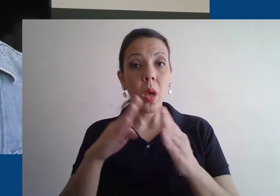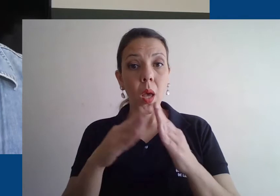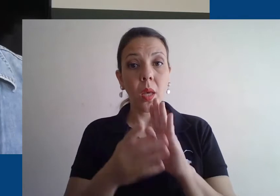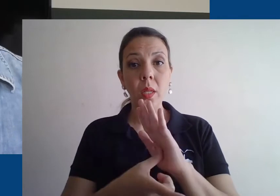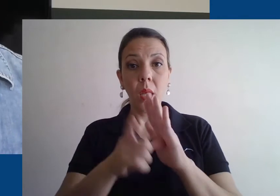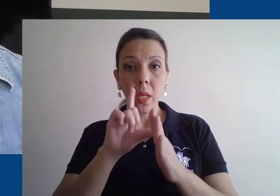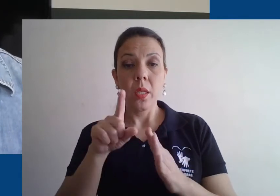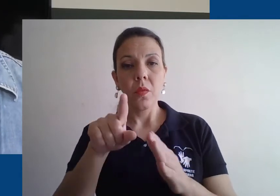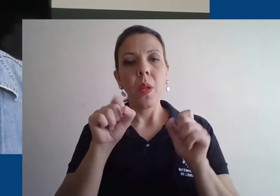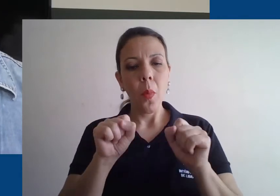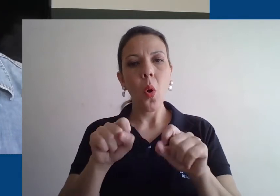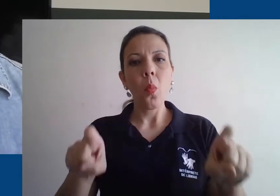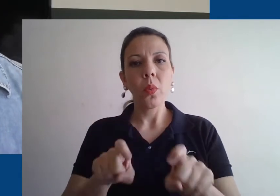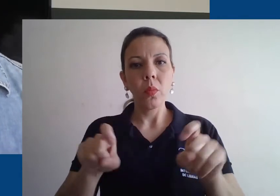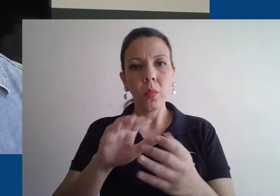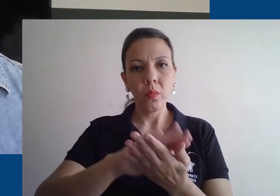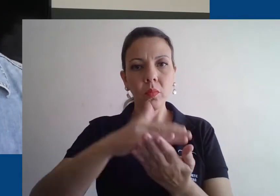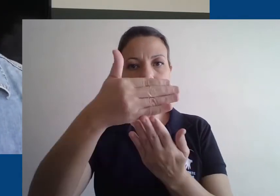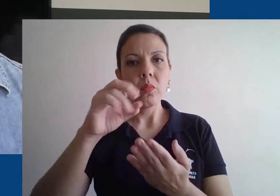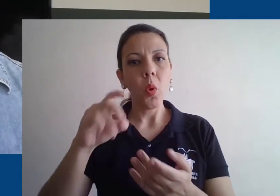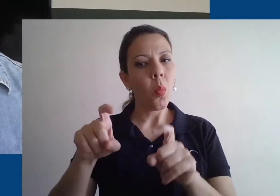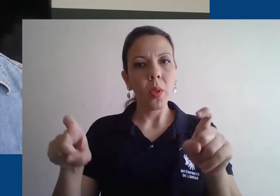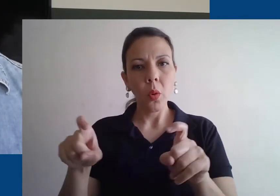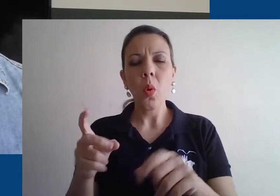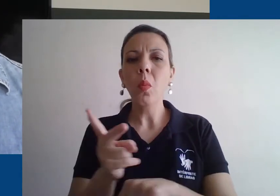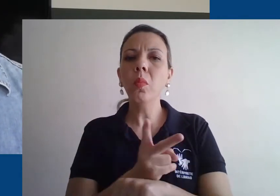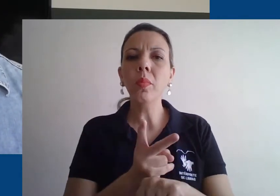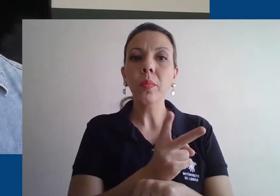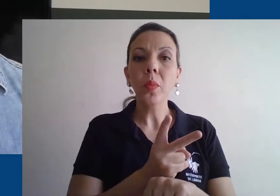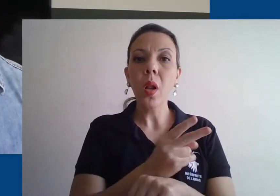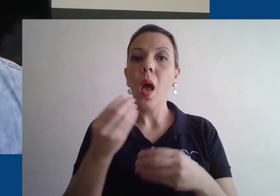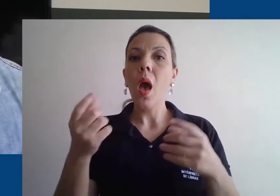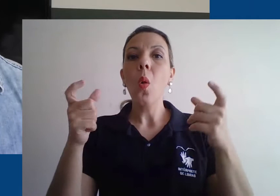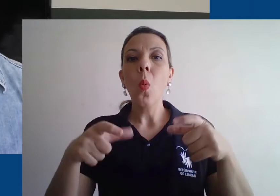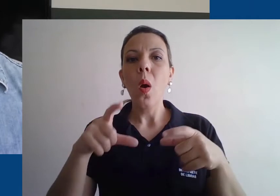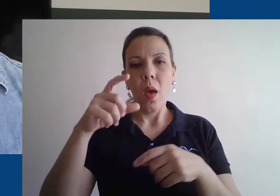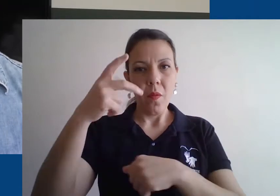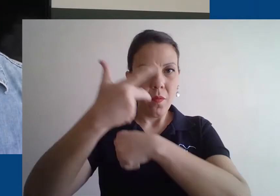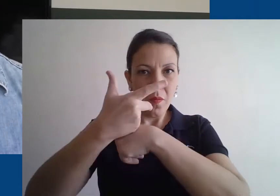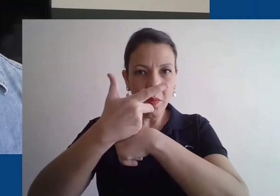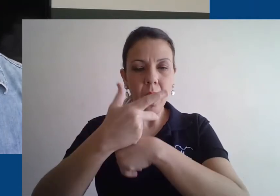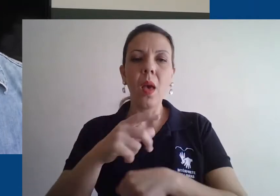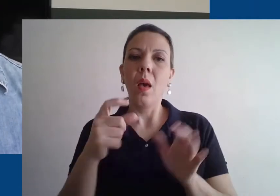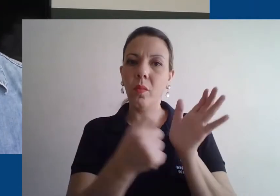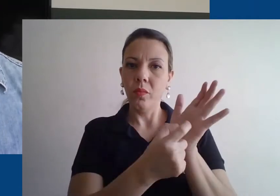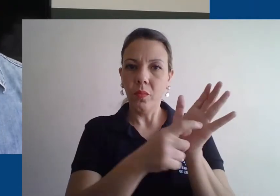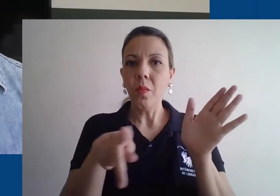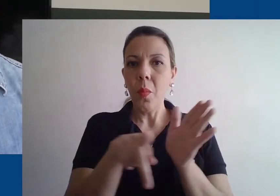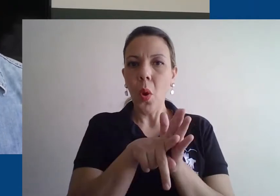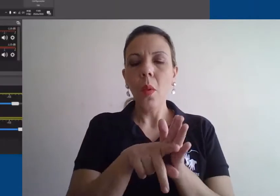entrar nesse aplicativo do seu notebook ou do seu computador, se familiarizar sobre como esse programa, que já é da própria